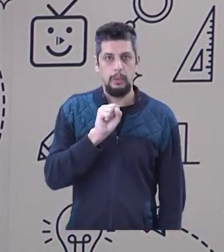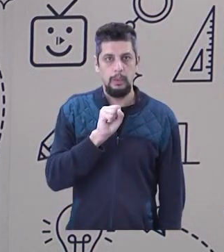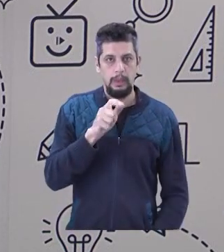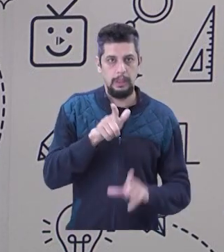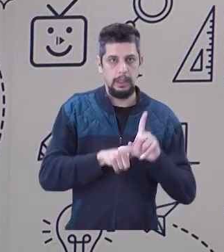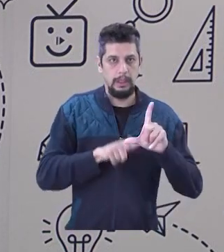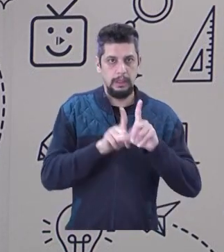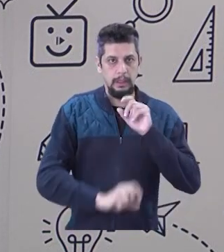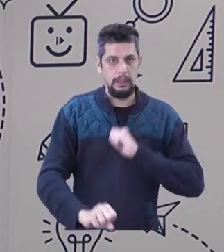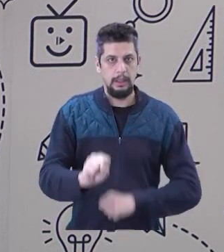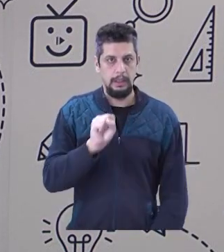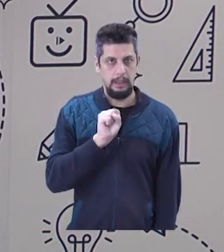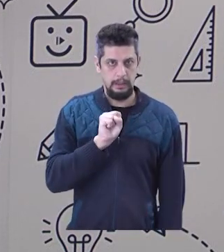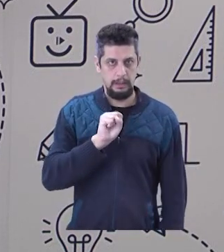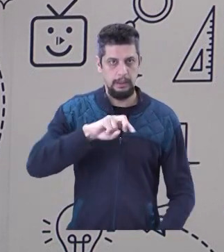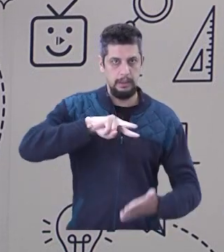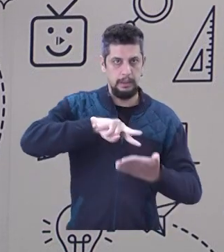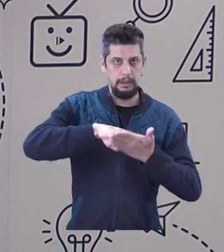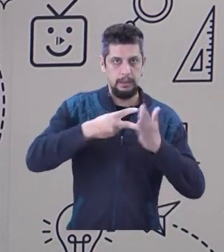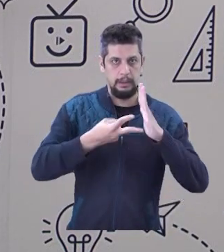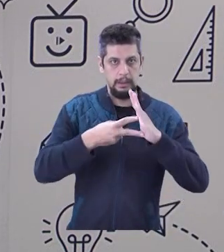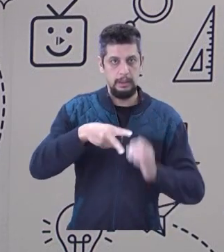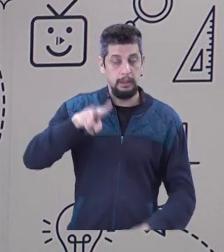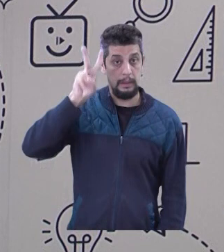Daí o S de segunda. Segunda.